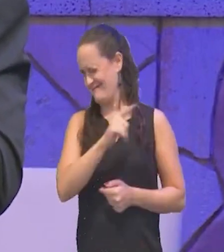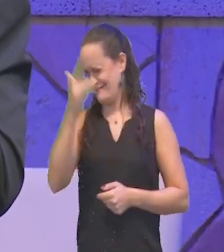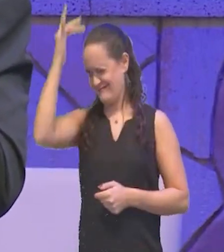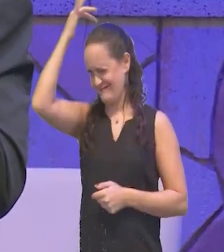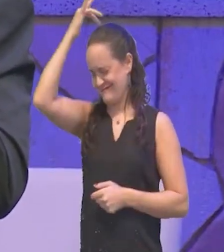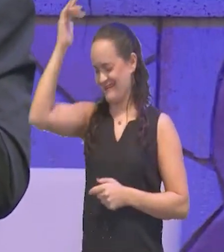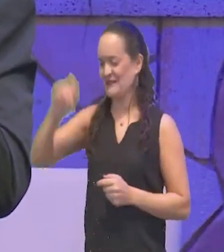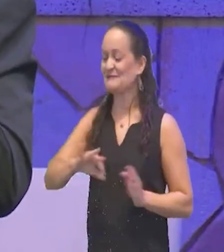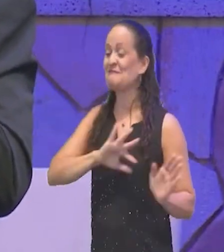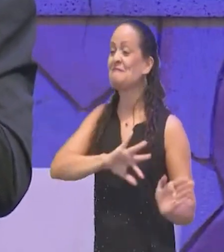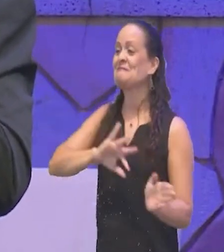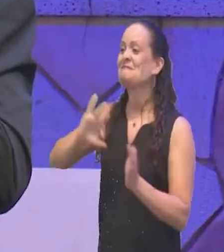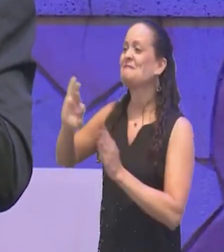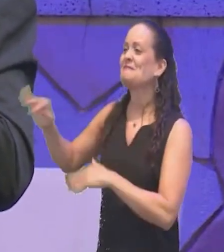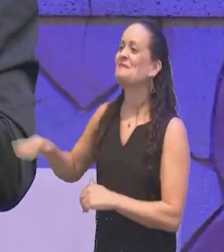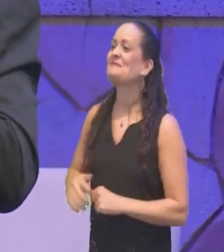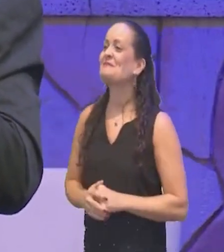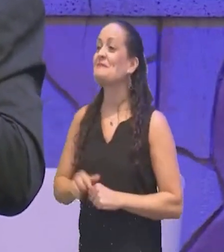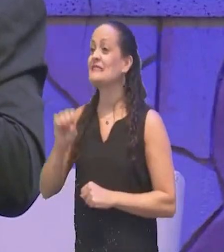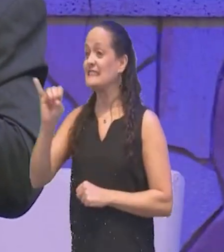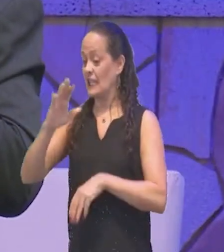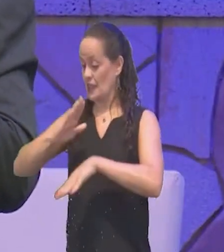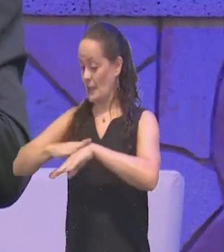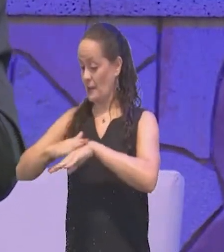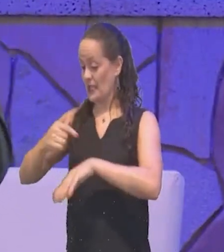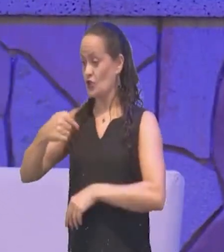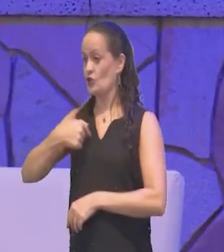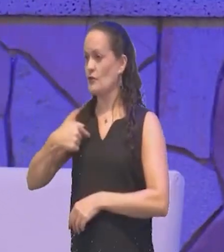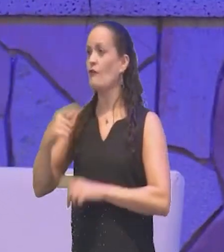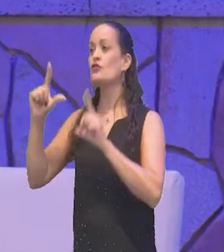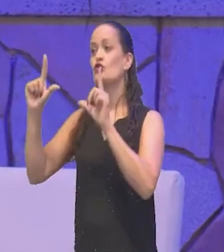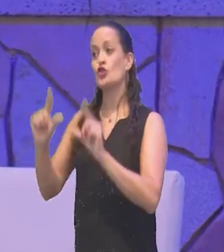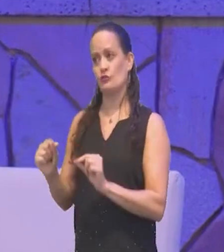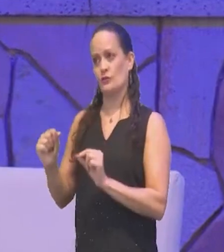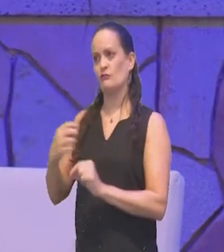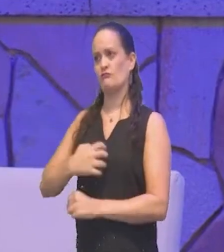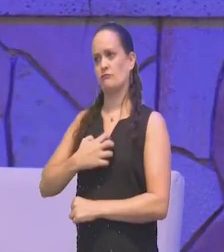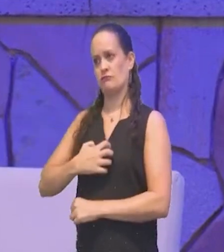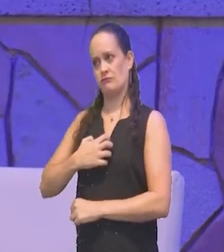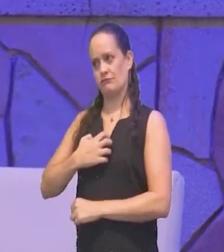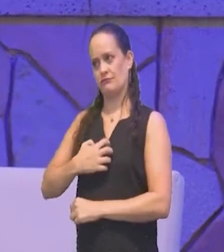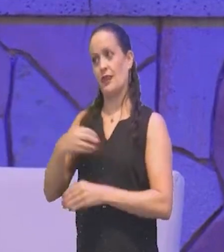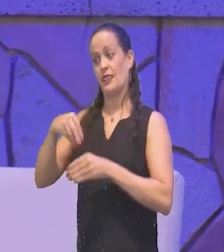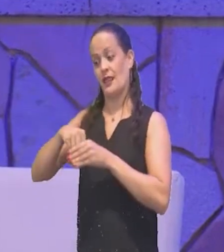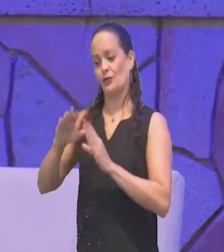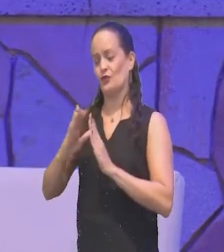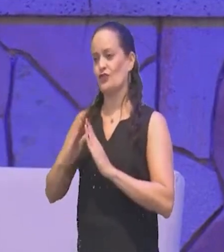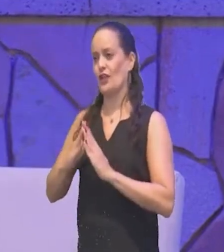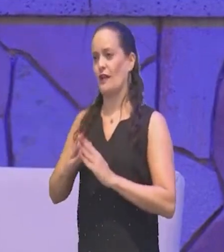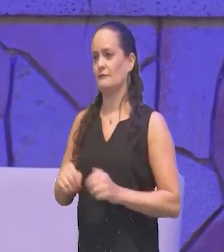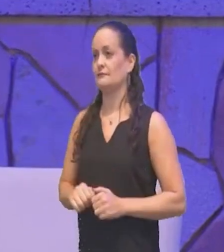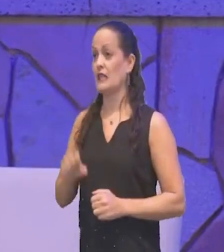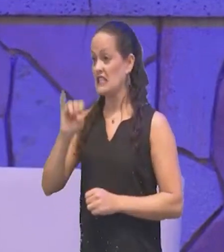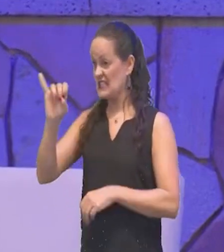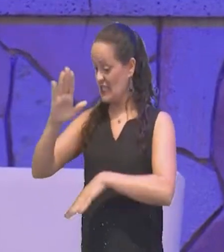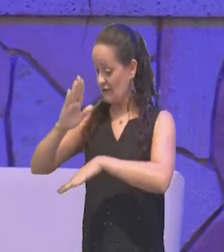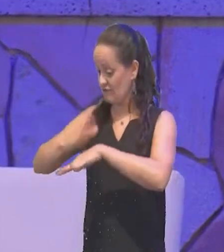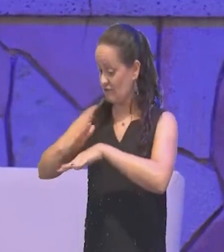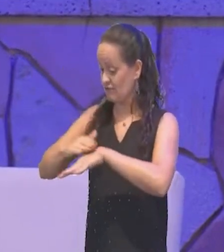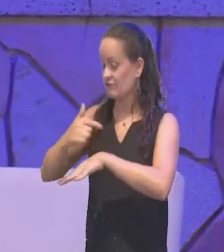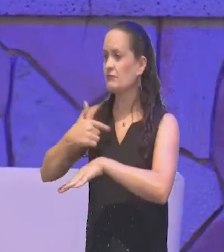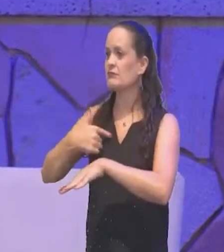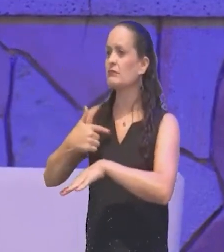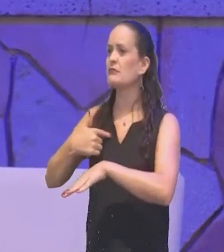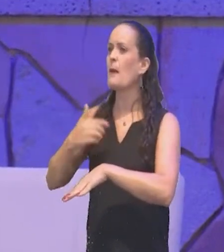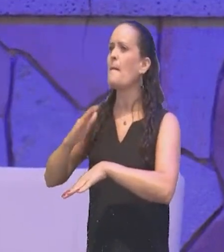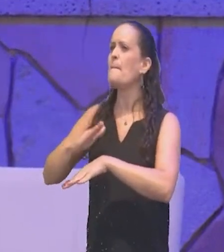Se depender de mim, eu serei menos ranzinza. Se depender de mim, eu serei uma pessoa mais